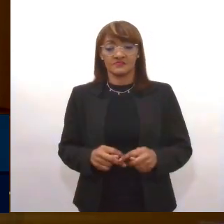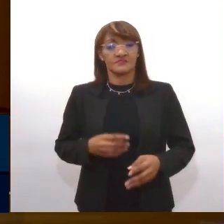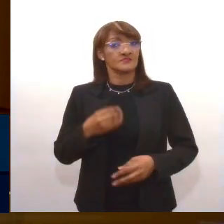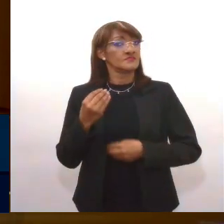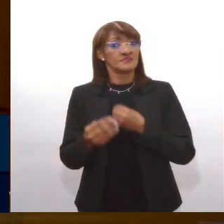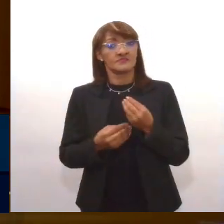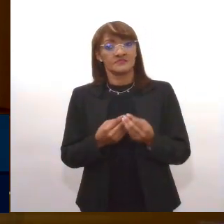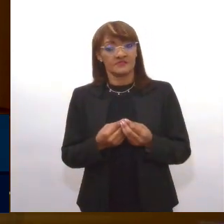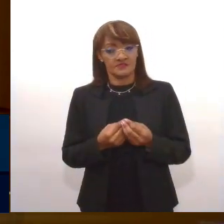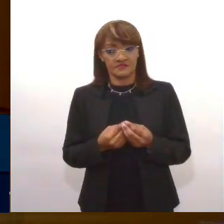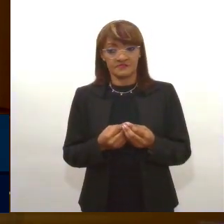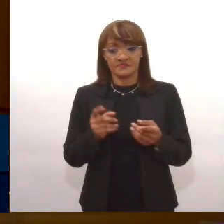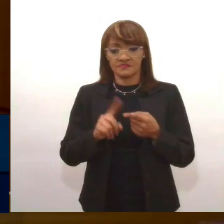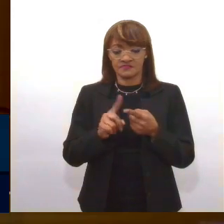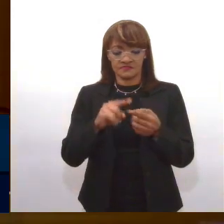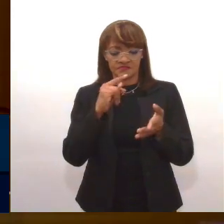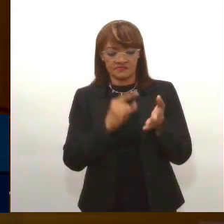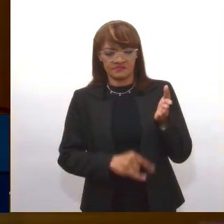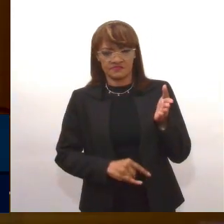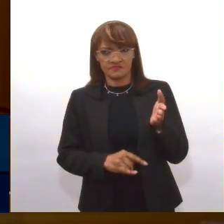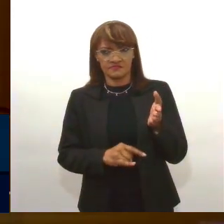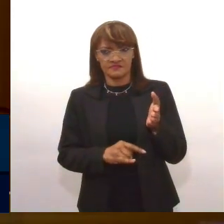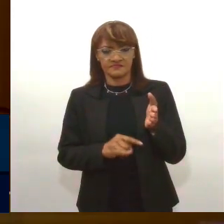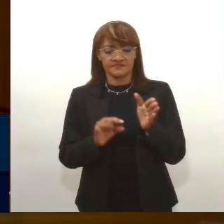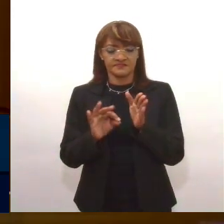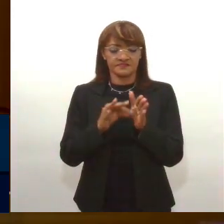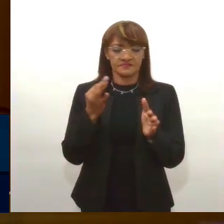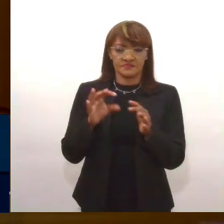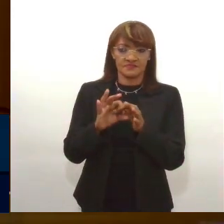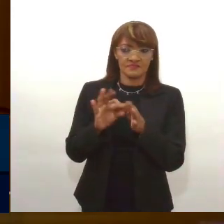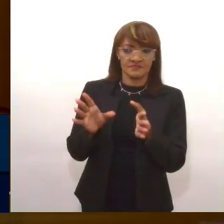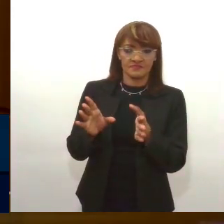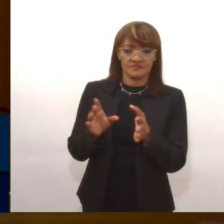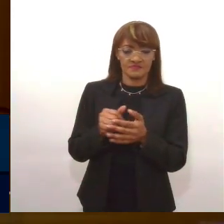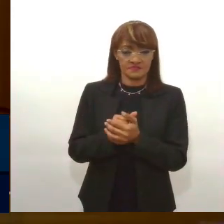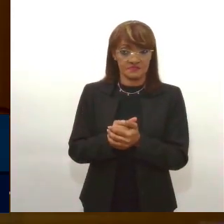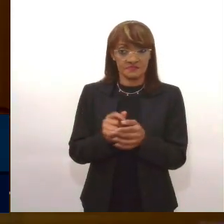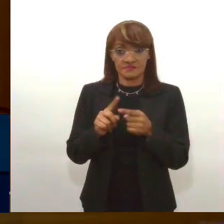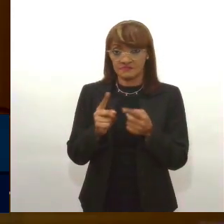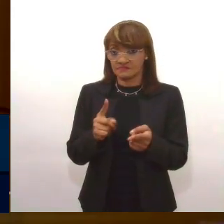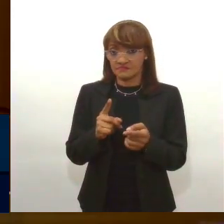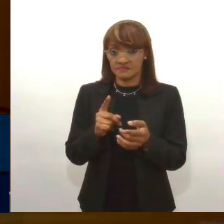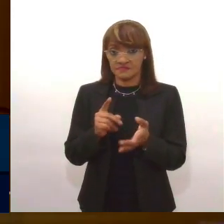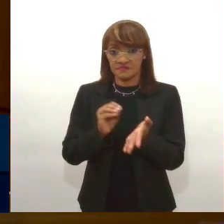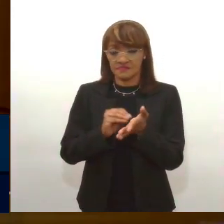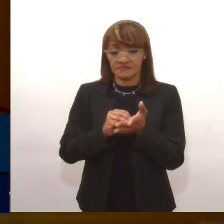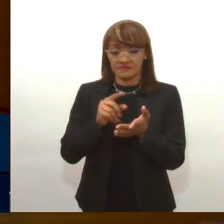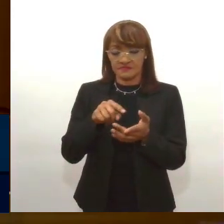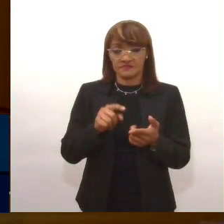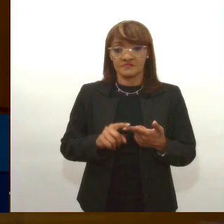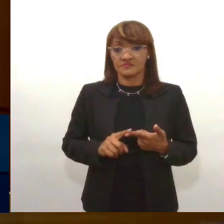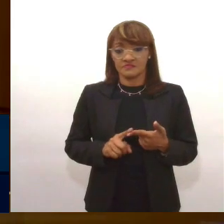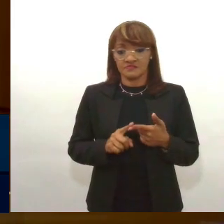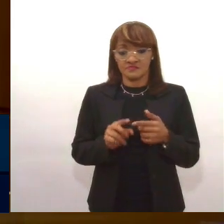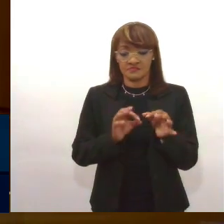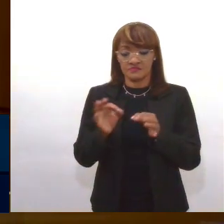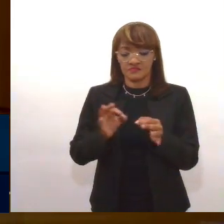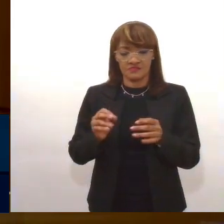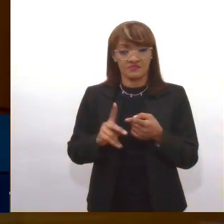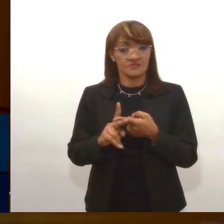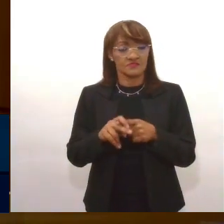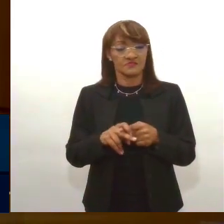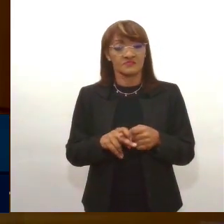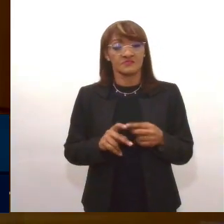irregulares que já foram liberadas a gente também vai tentar uma ação né justamente porque